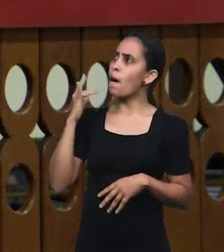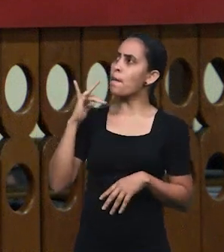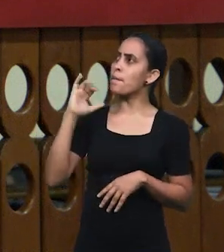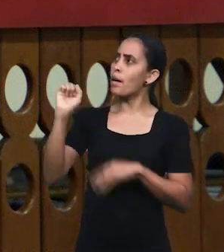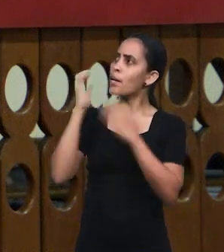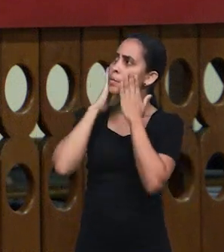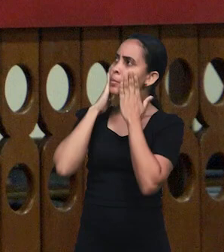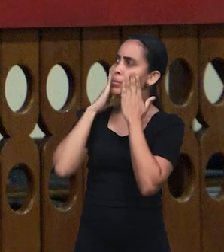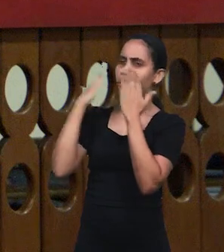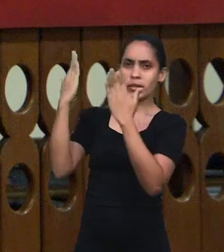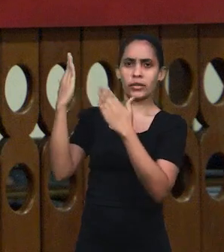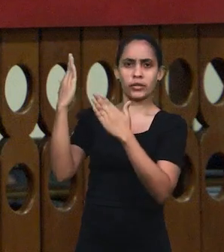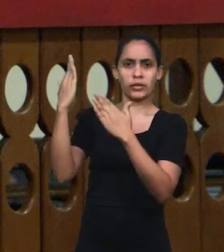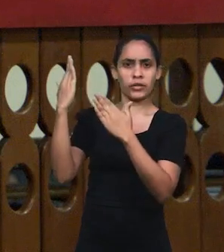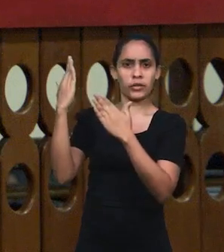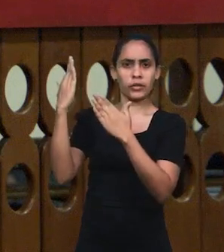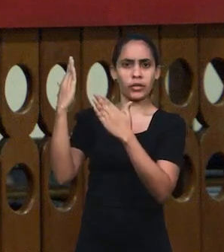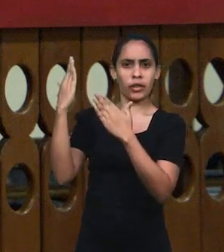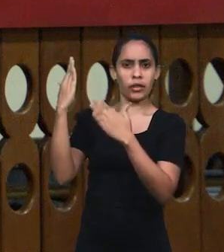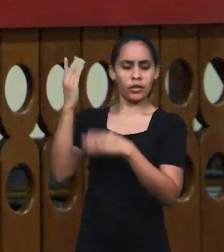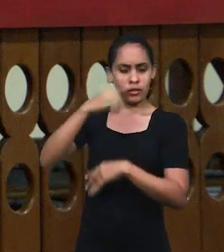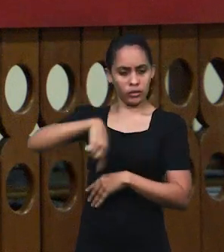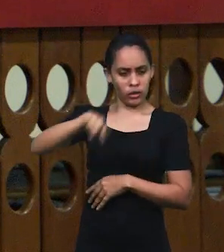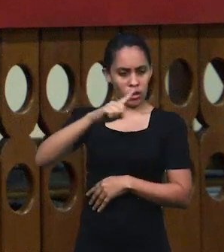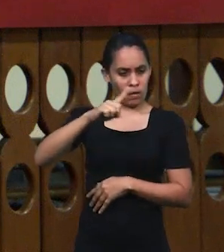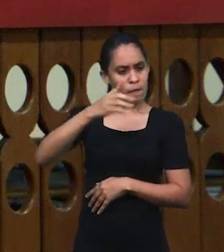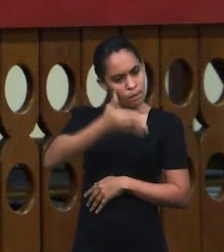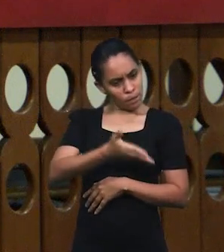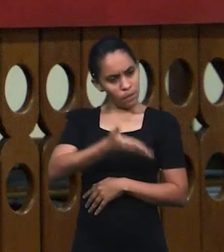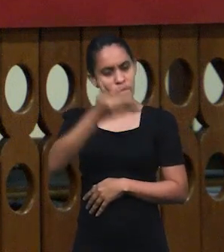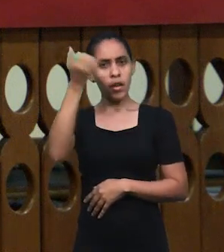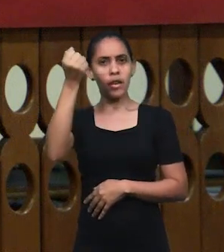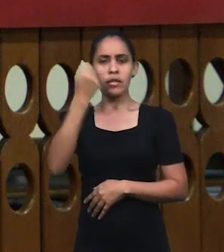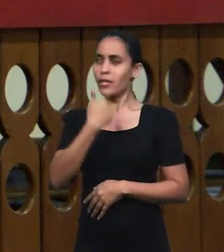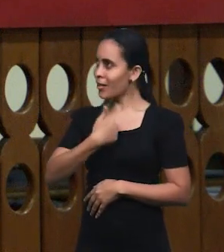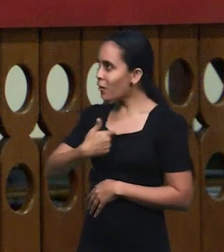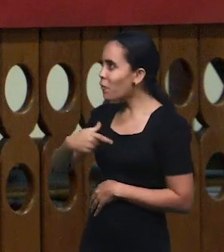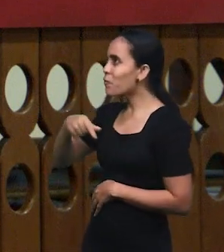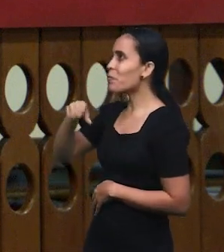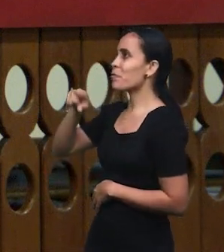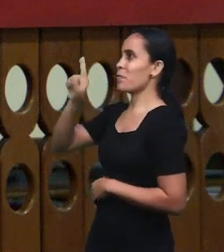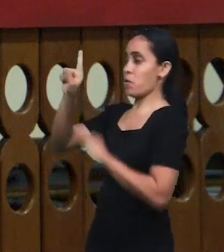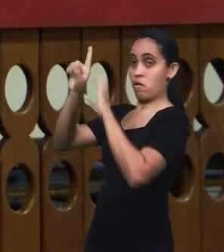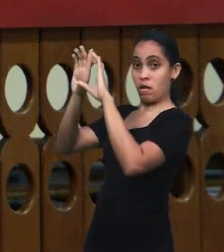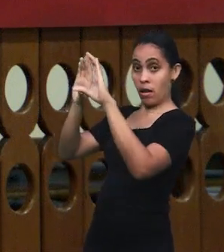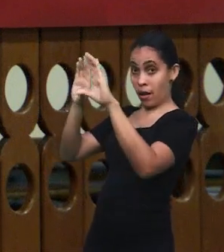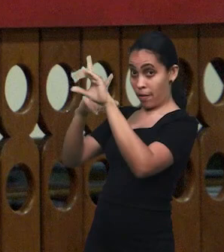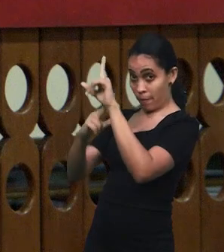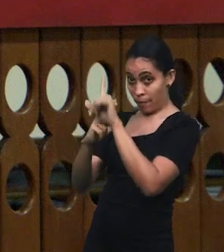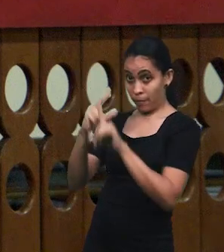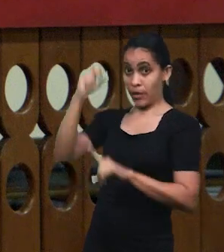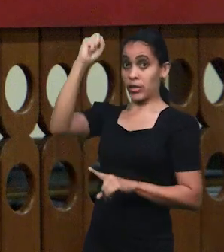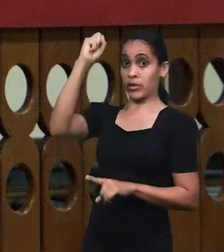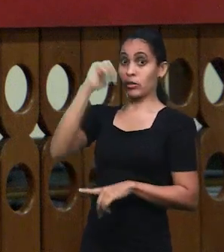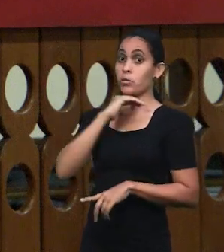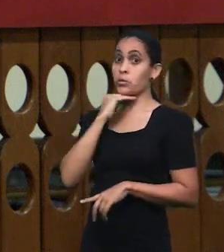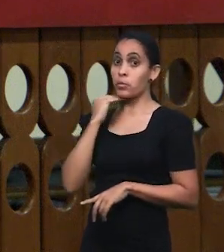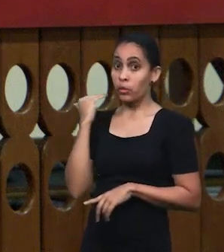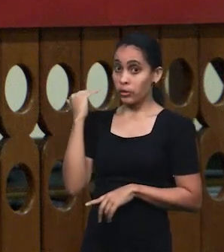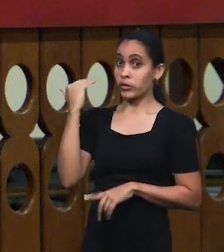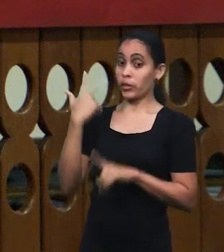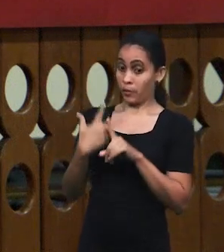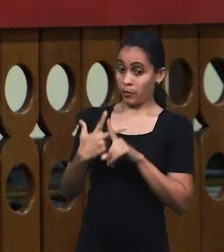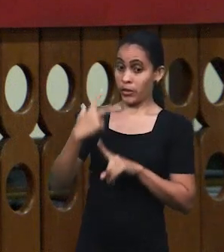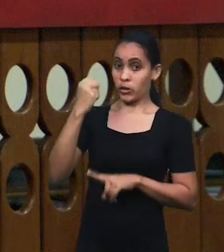Pai Ele apresenta o seu sacrifício por nós. O Senhor me chamou de volta, vem, e Ele vem. Ele vence a